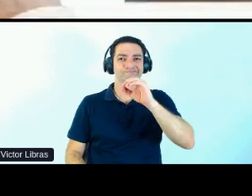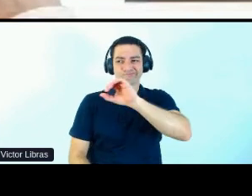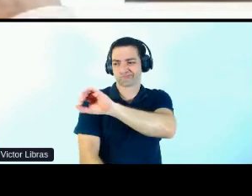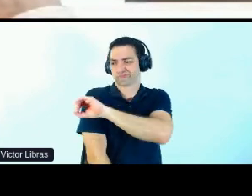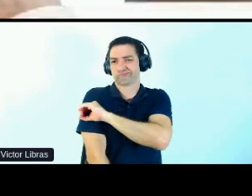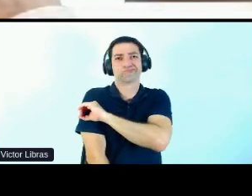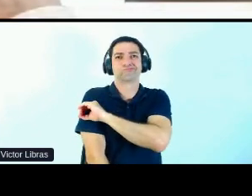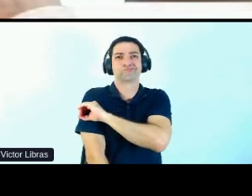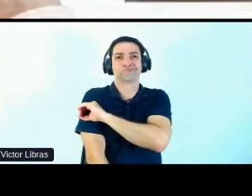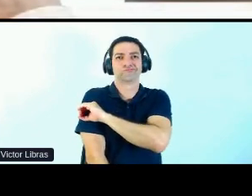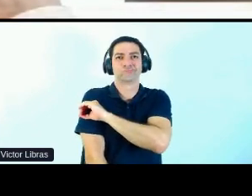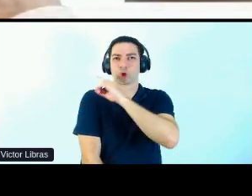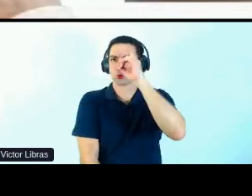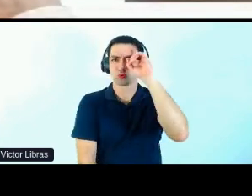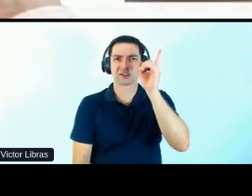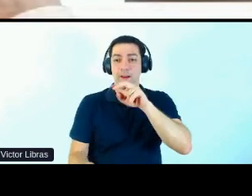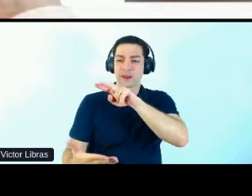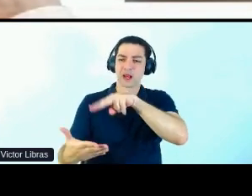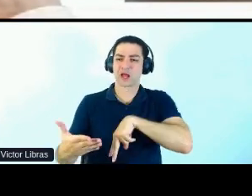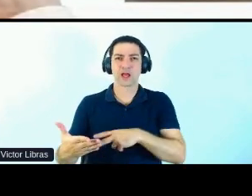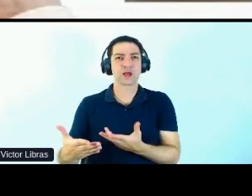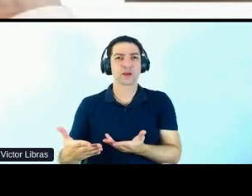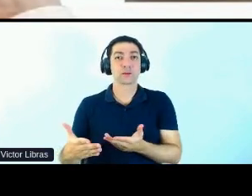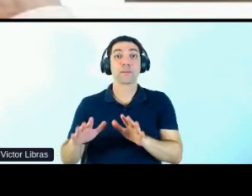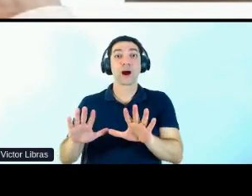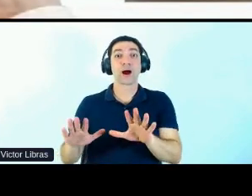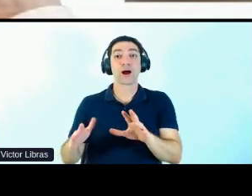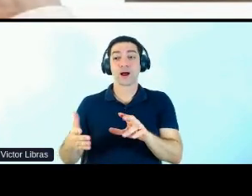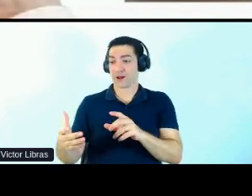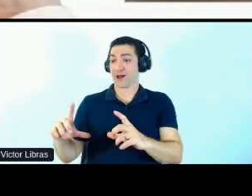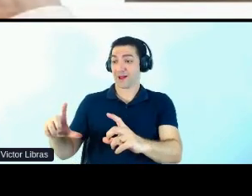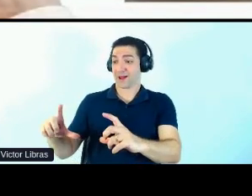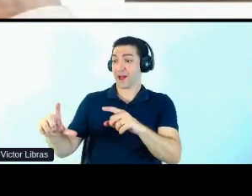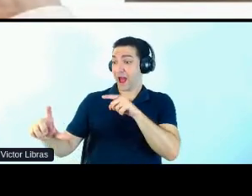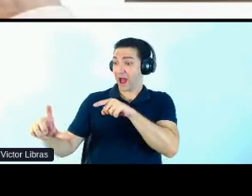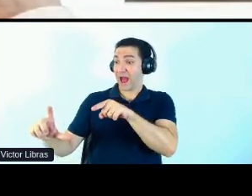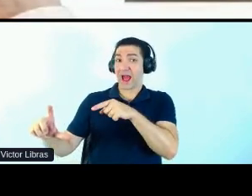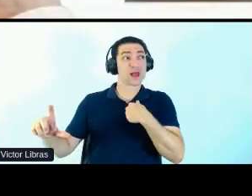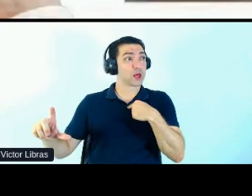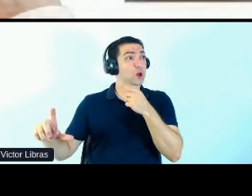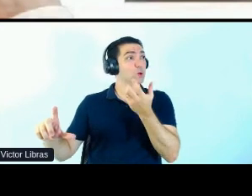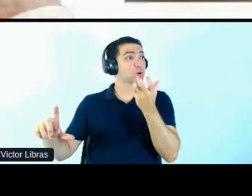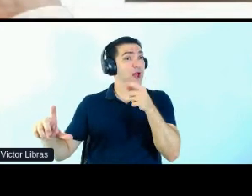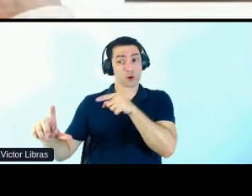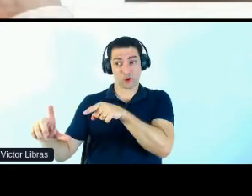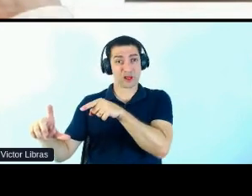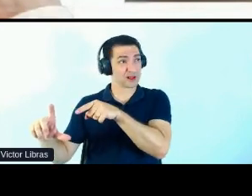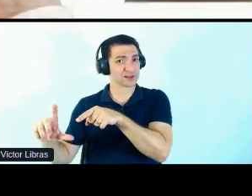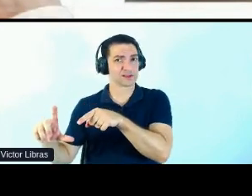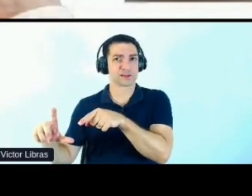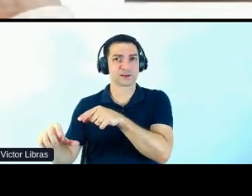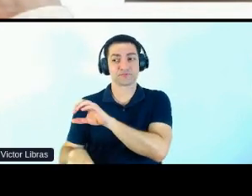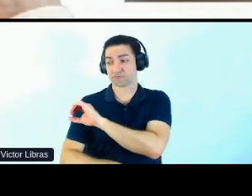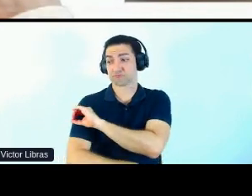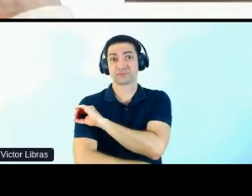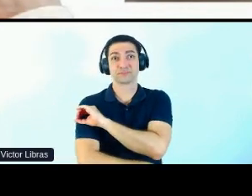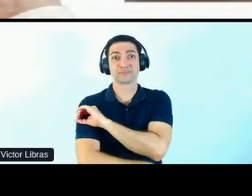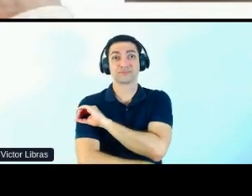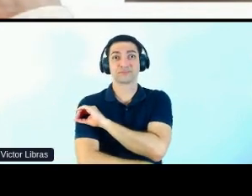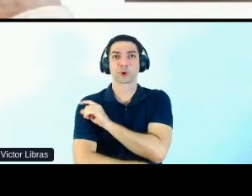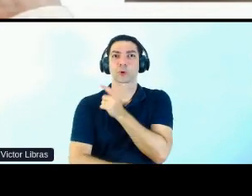o que é o bolo. Então, nossa, eu quero esse. Né? E o que no cardápio